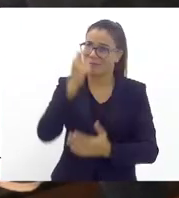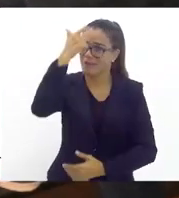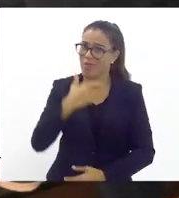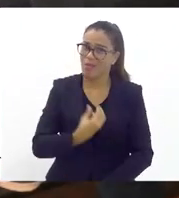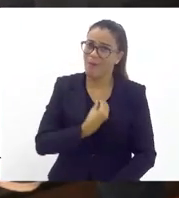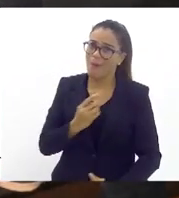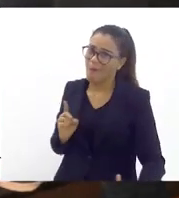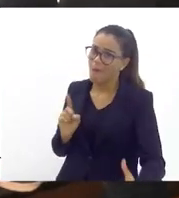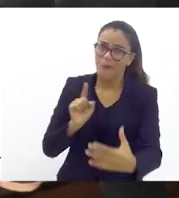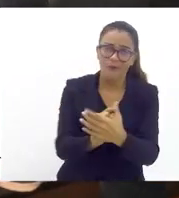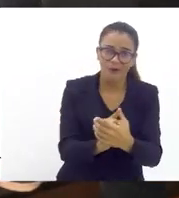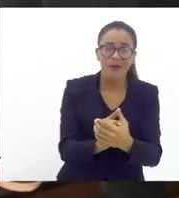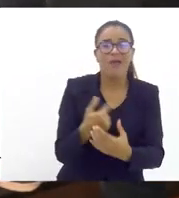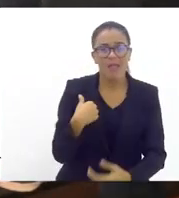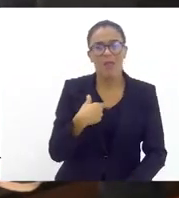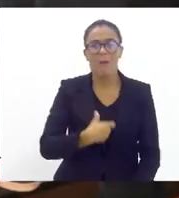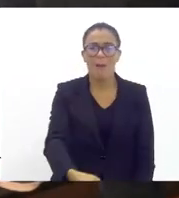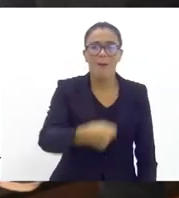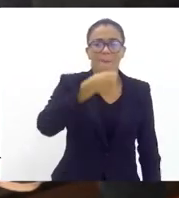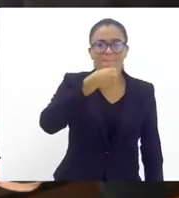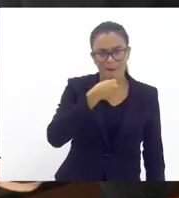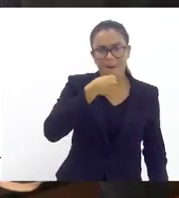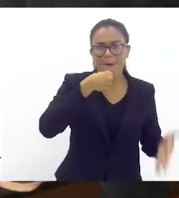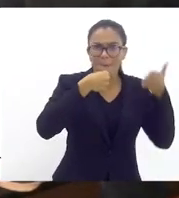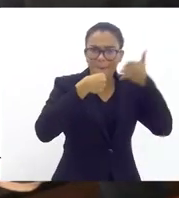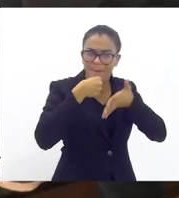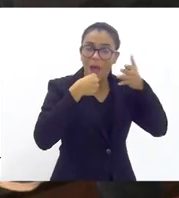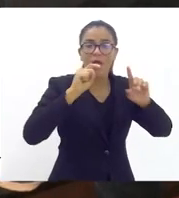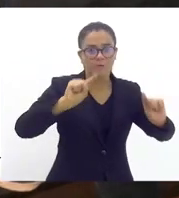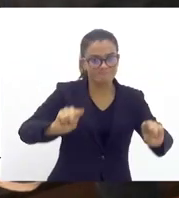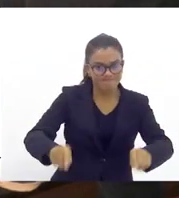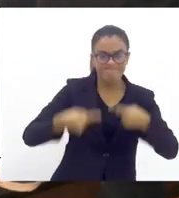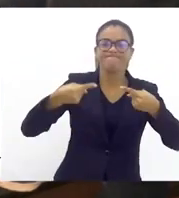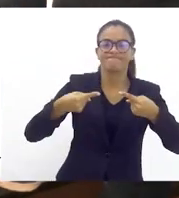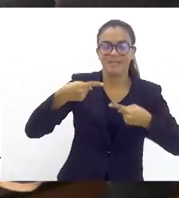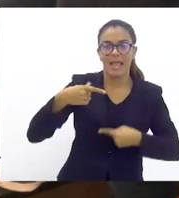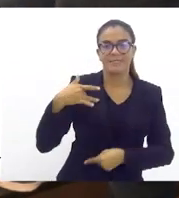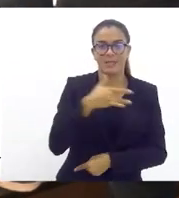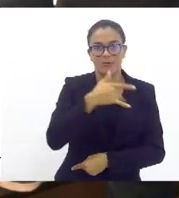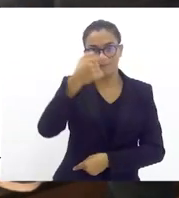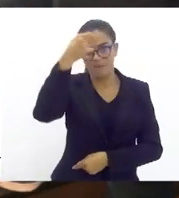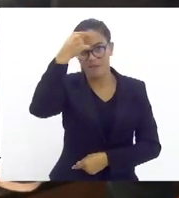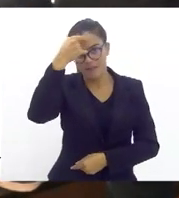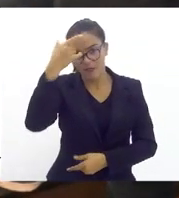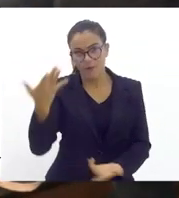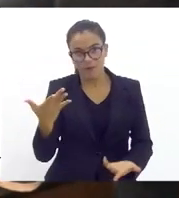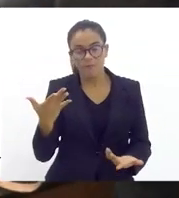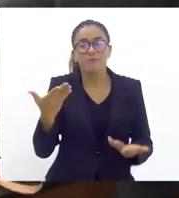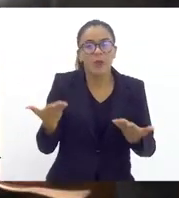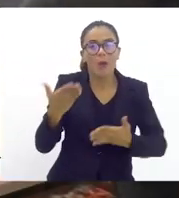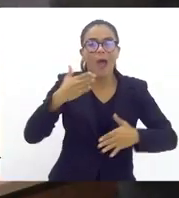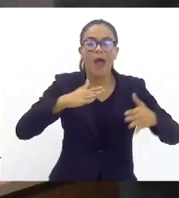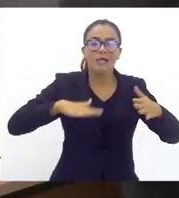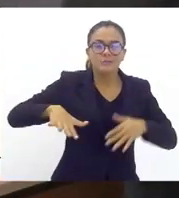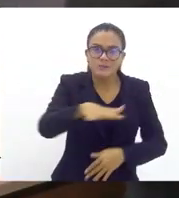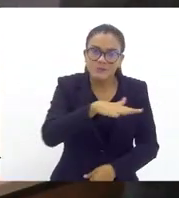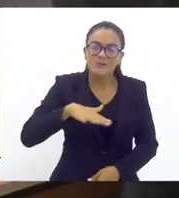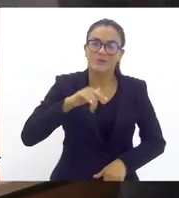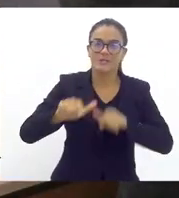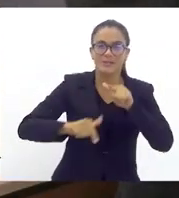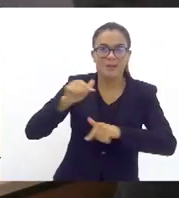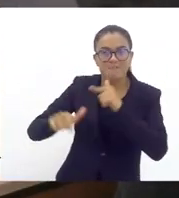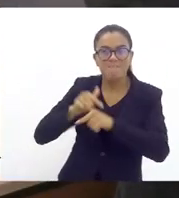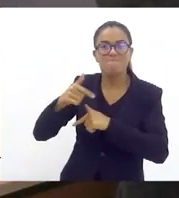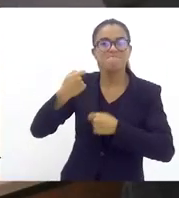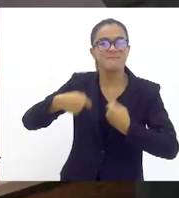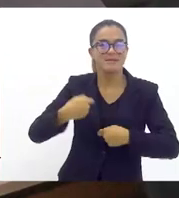presente. Então, estar aqui, pegar um microfone e falar é um desafio à nossa saúde mental. Então, as condições de trabalho que nos submetem